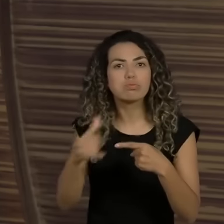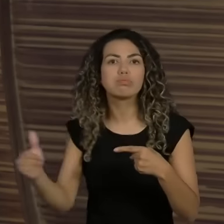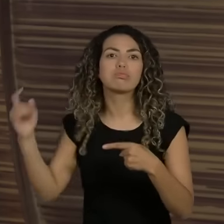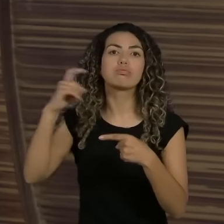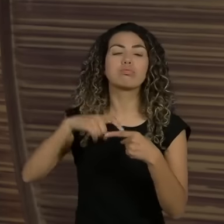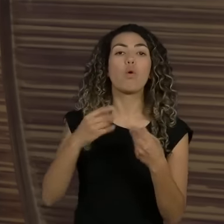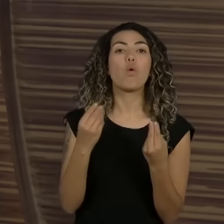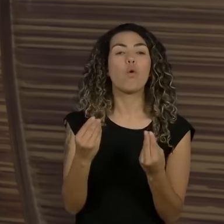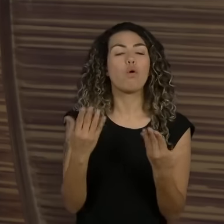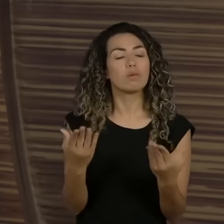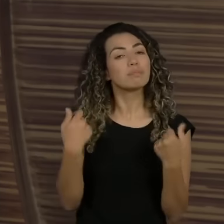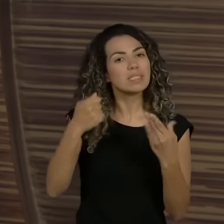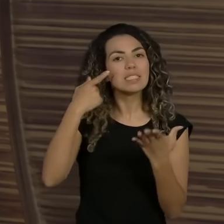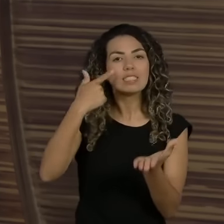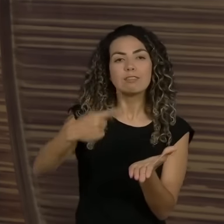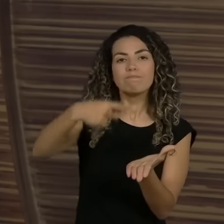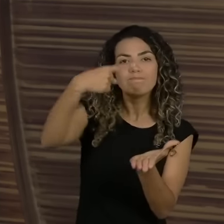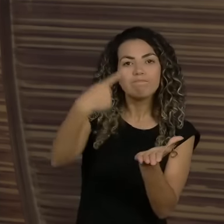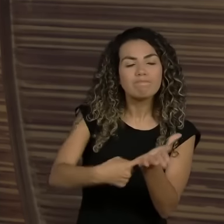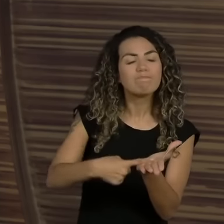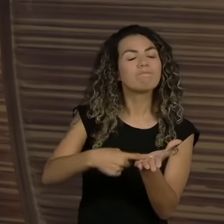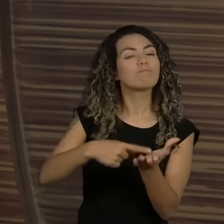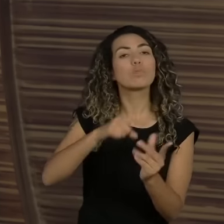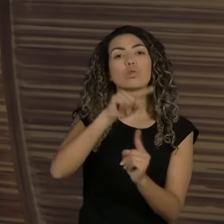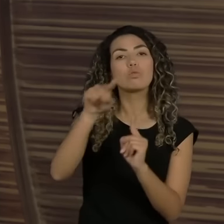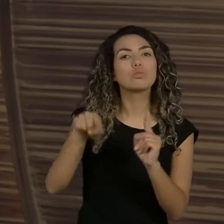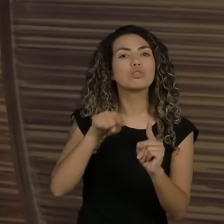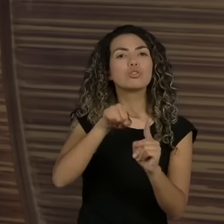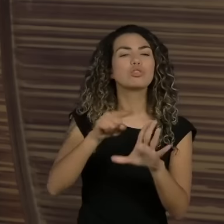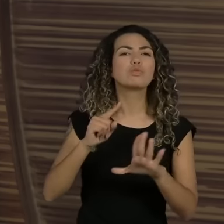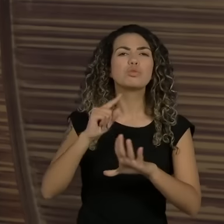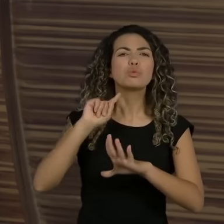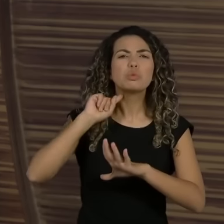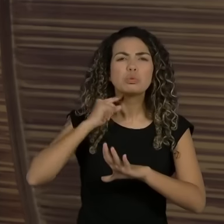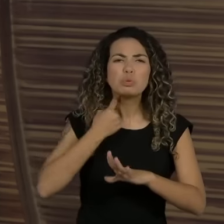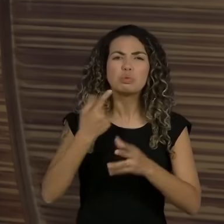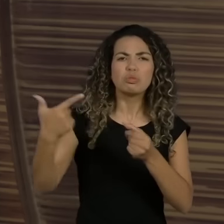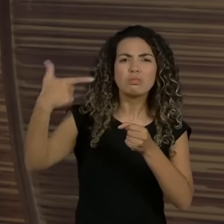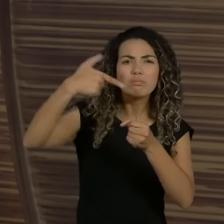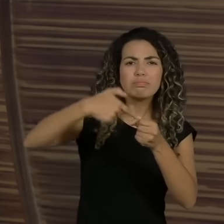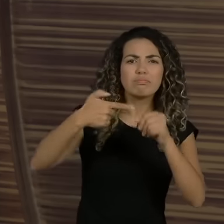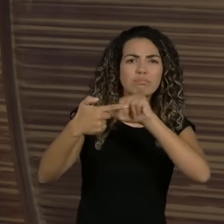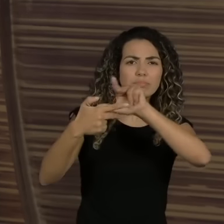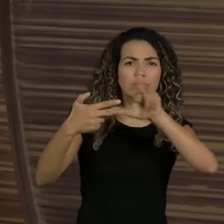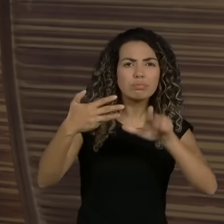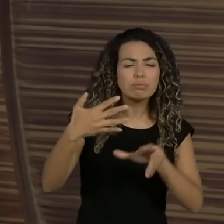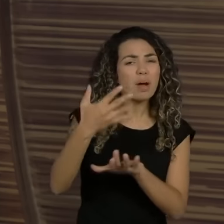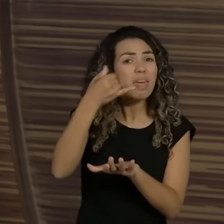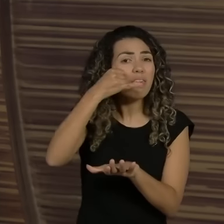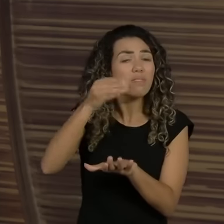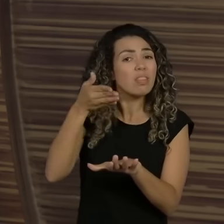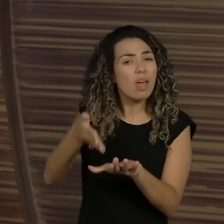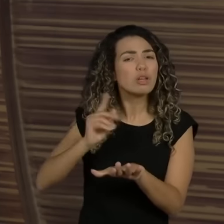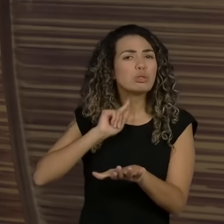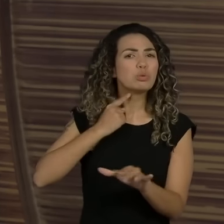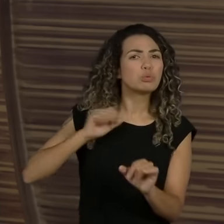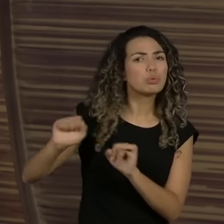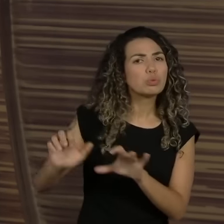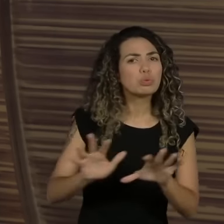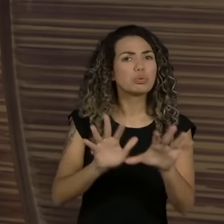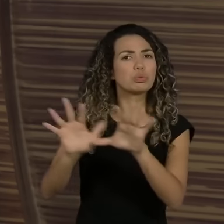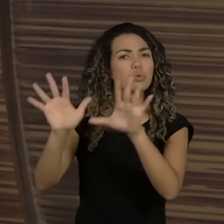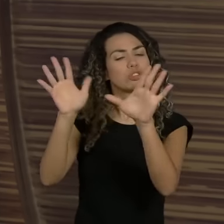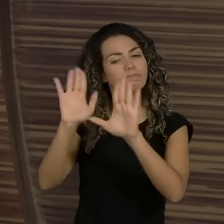um consenso para eliminar gradualmente o uso dos combustíveis fósseis altamente poluentes e investir em